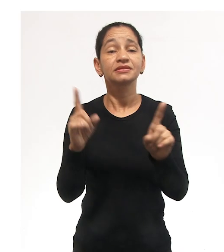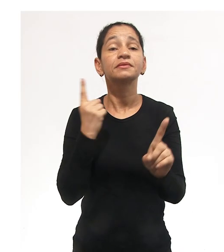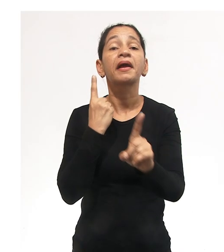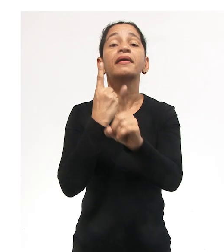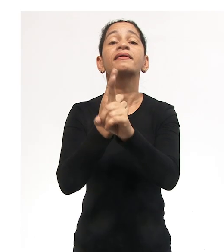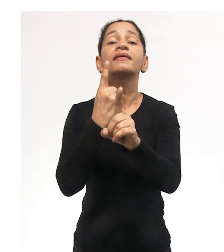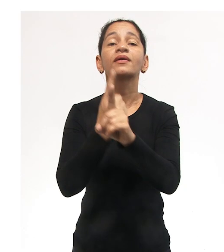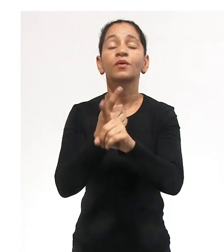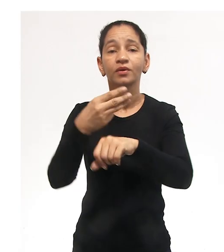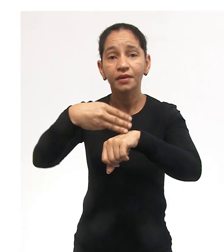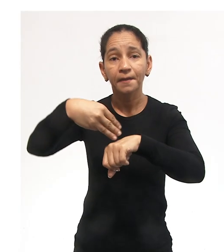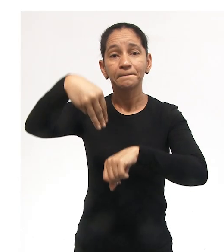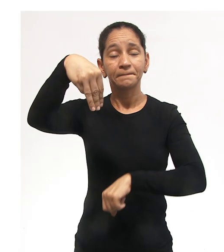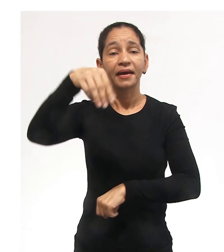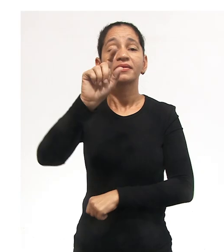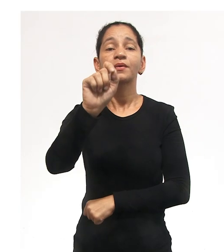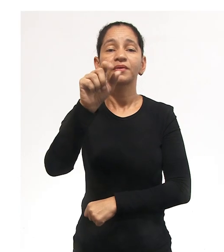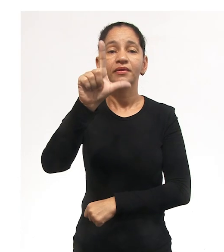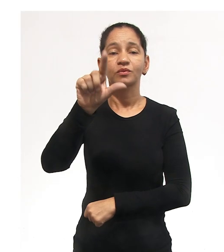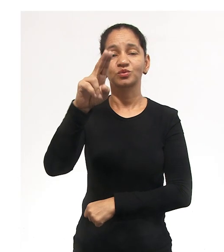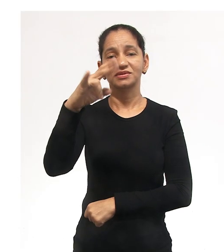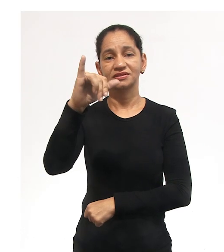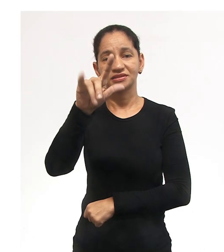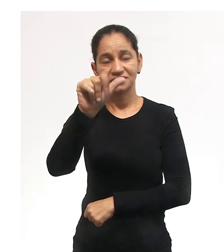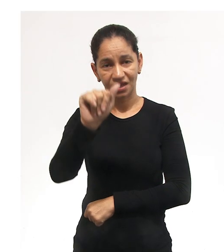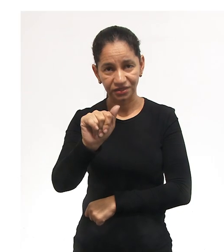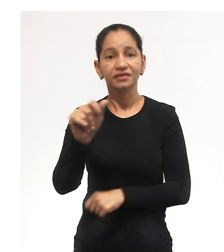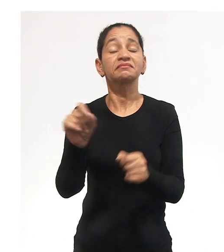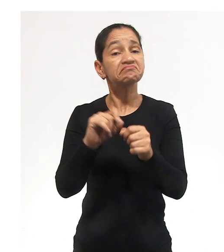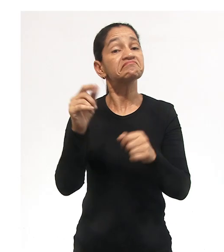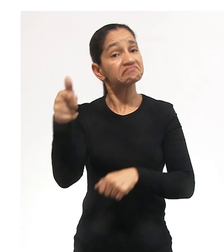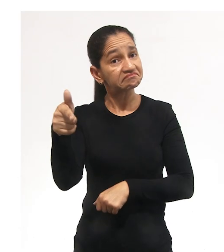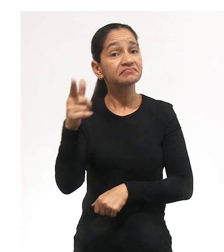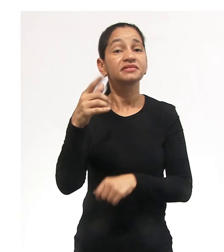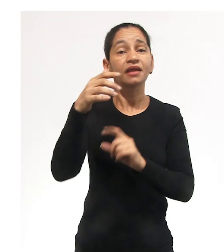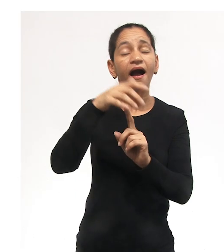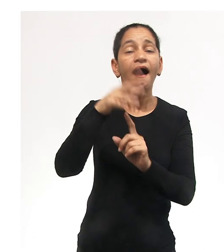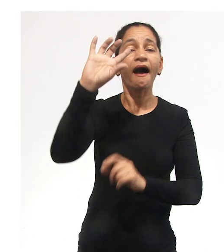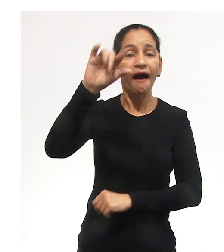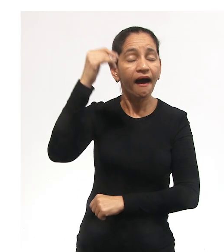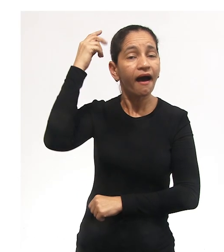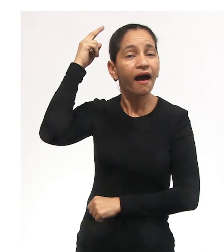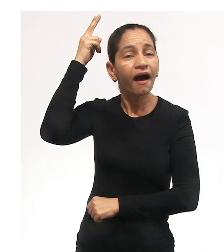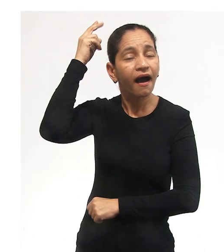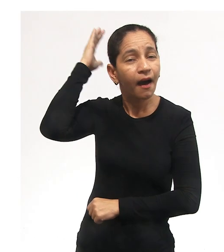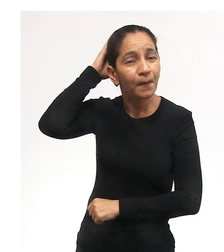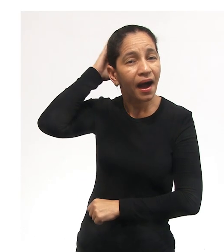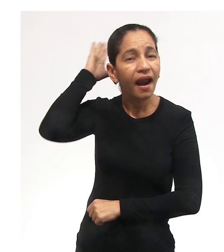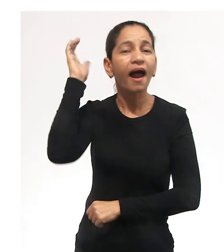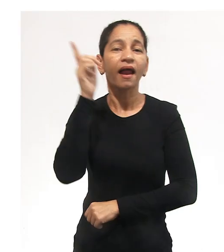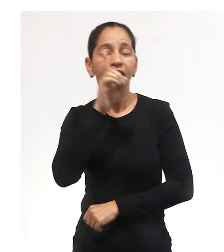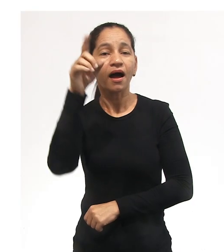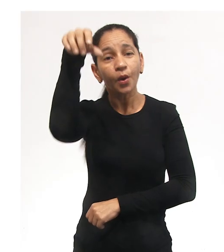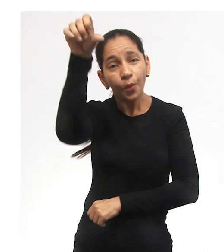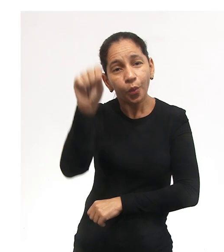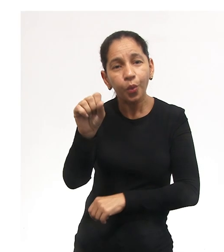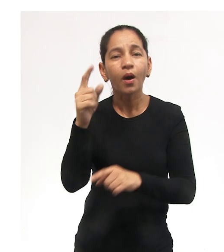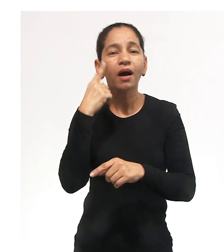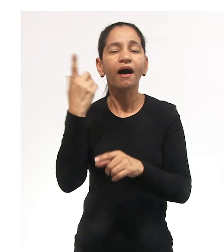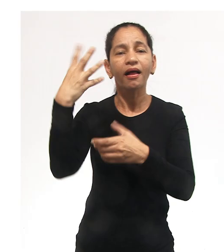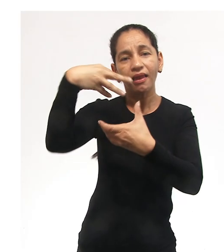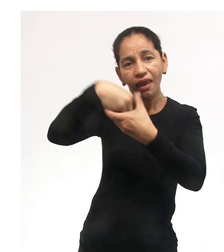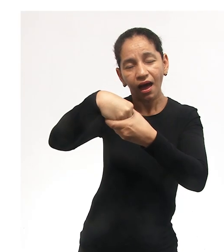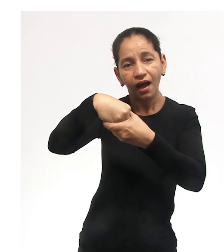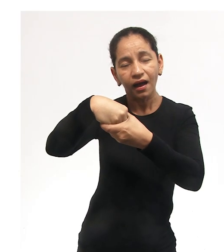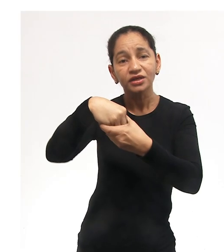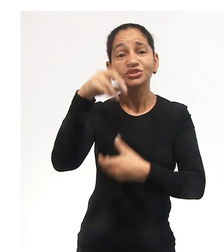encontro vai ser com a professora mestra Luciane Fernandes Ribeiro, da Unifespa, da Universidade Federal do Sul